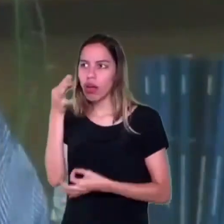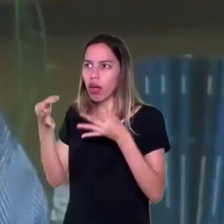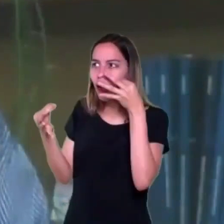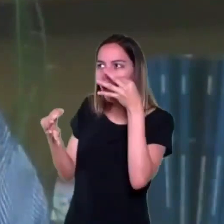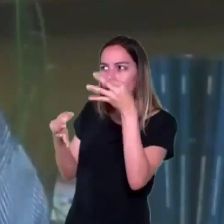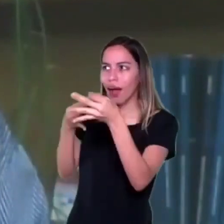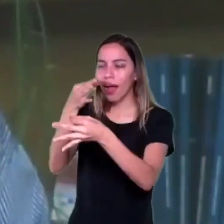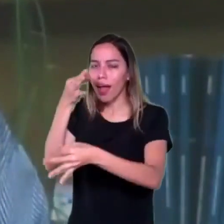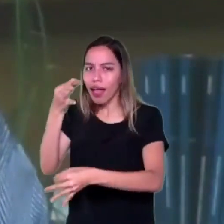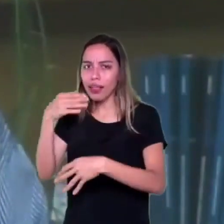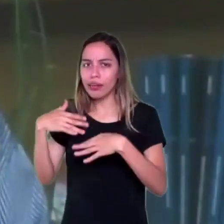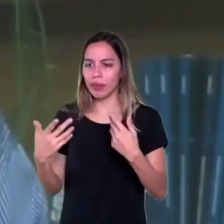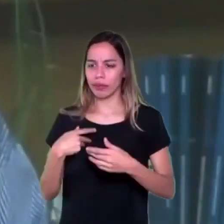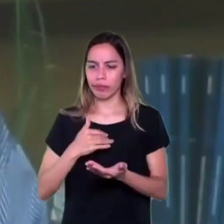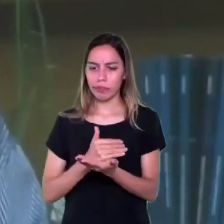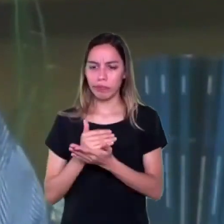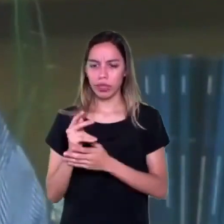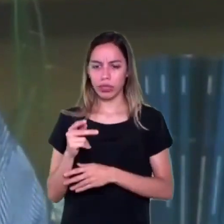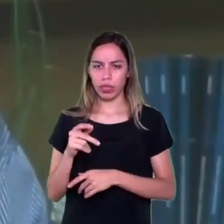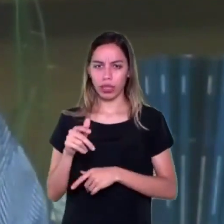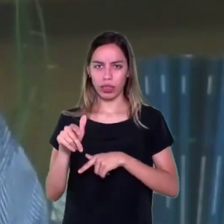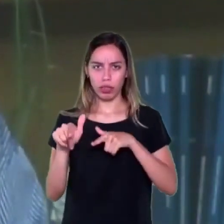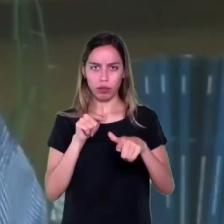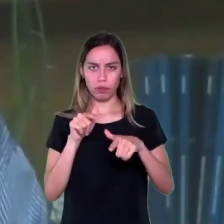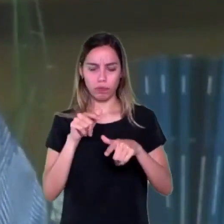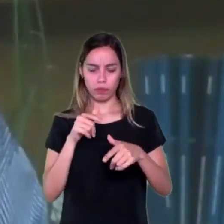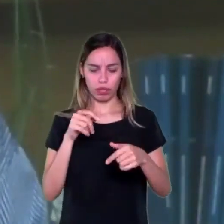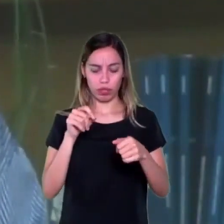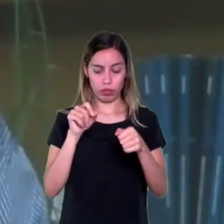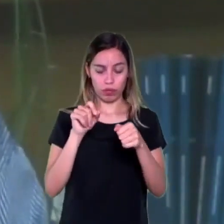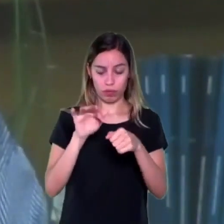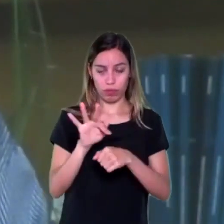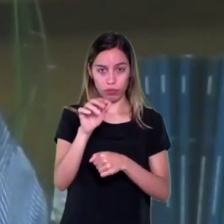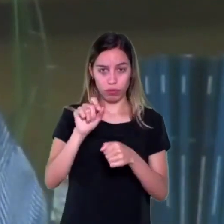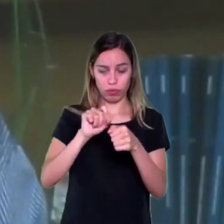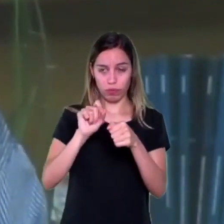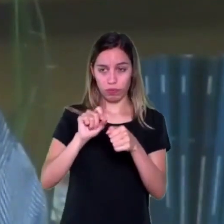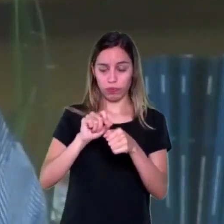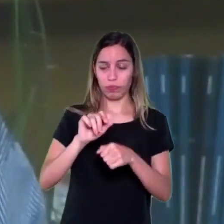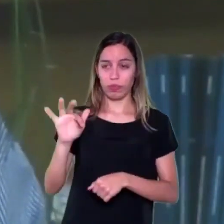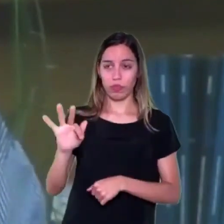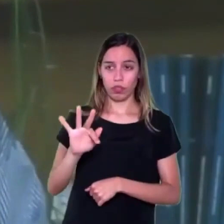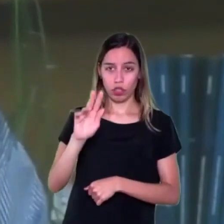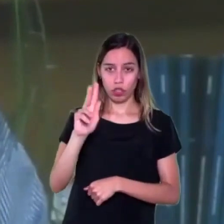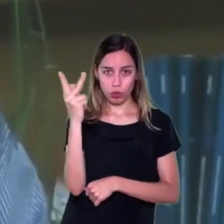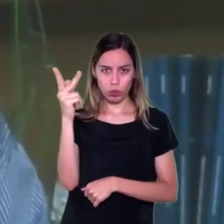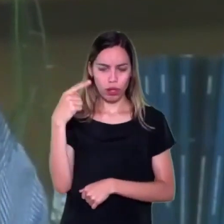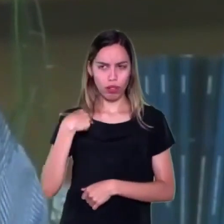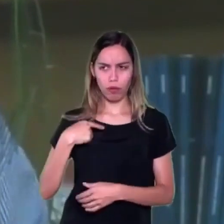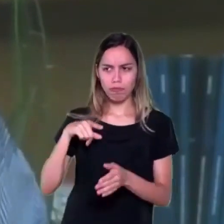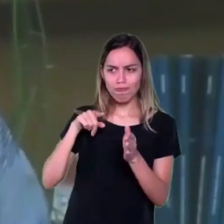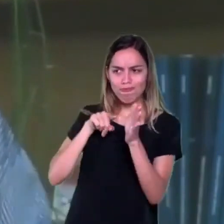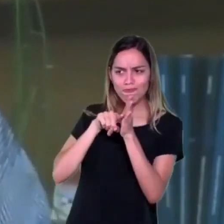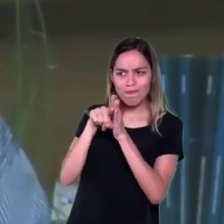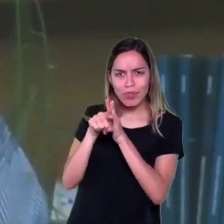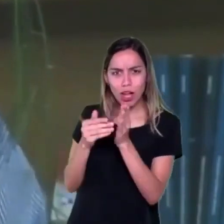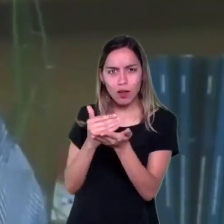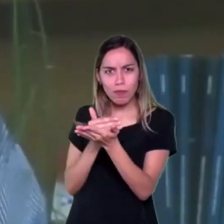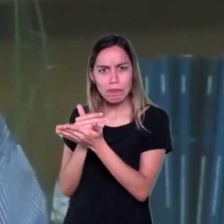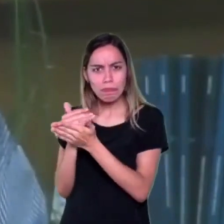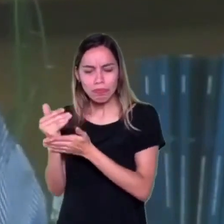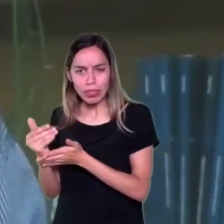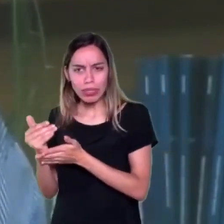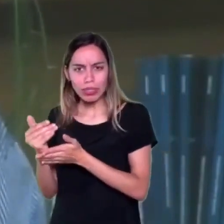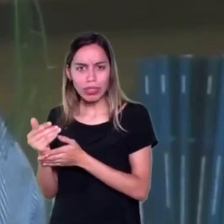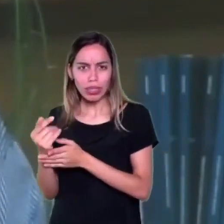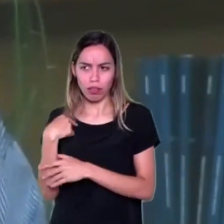fazer história, eu quis me dedicar muito à pesquisa e devido à falta